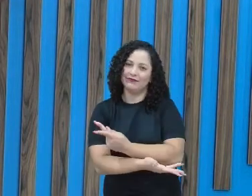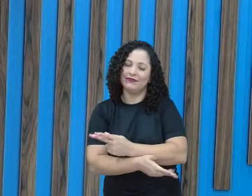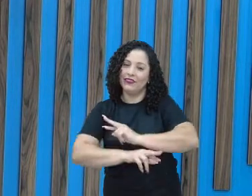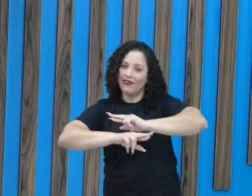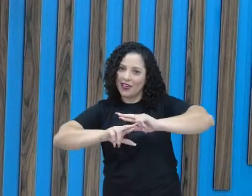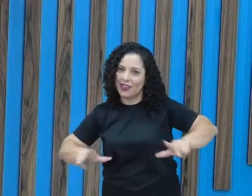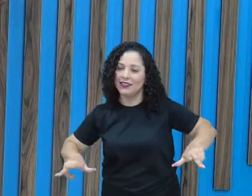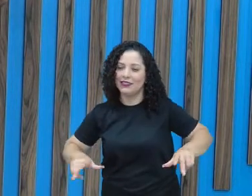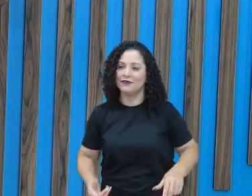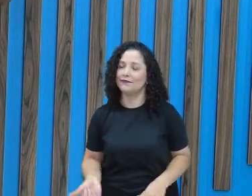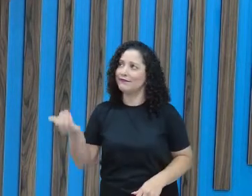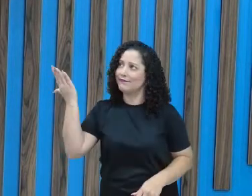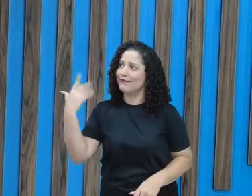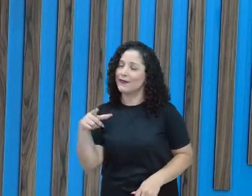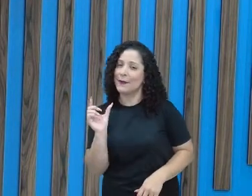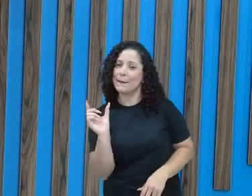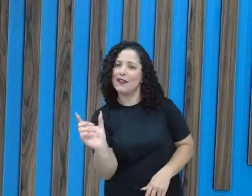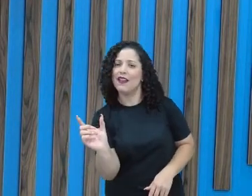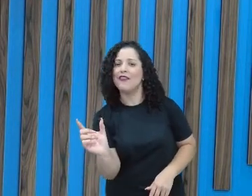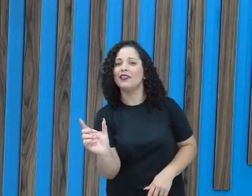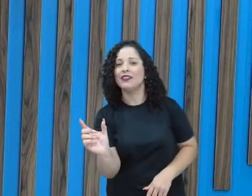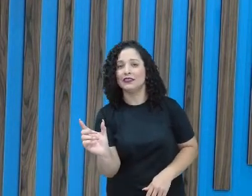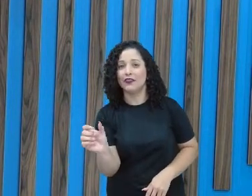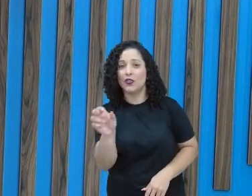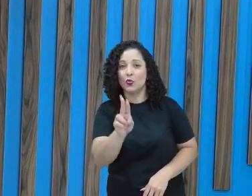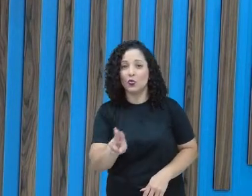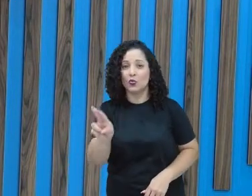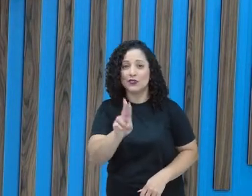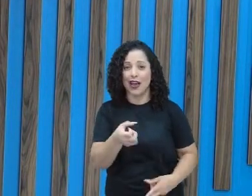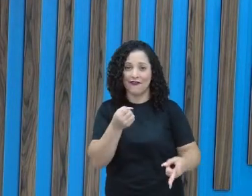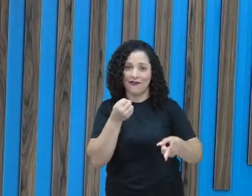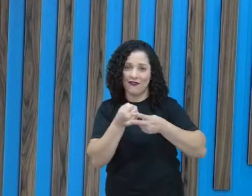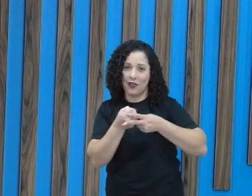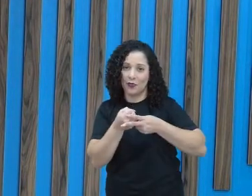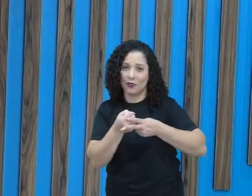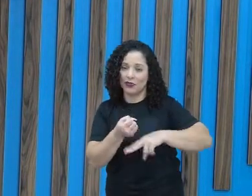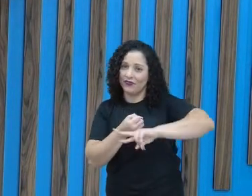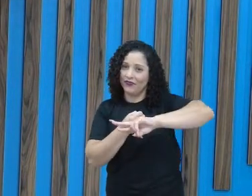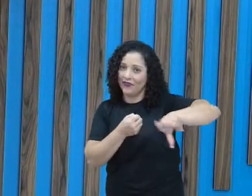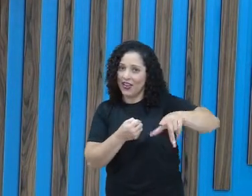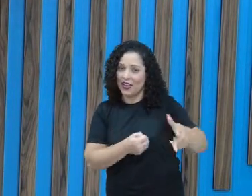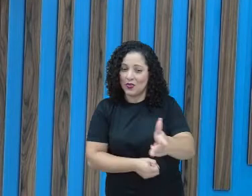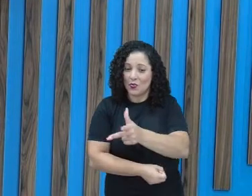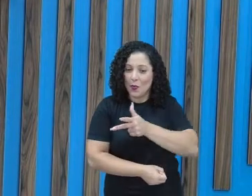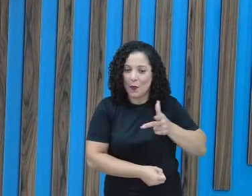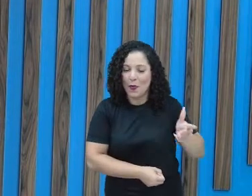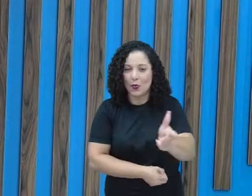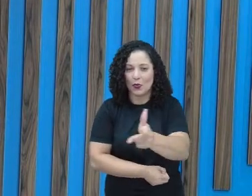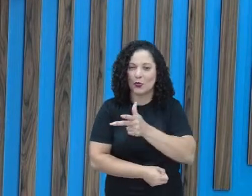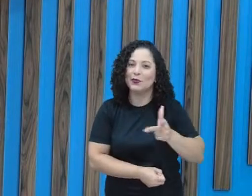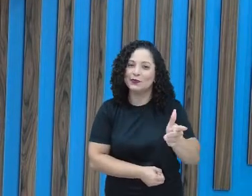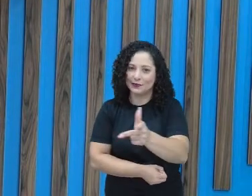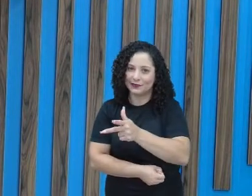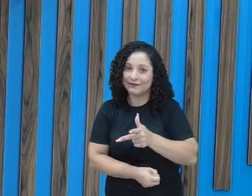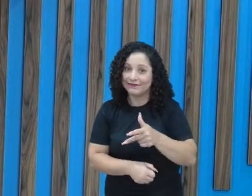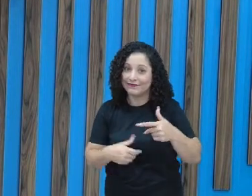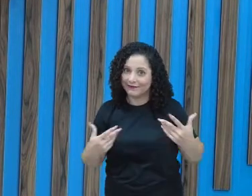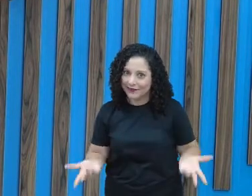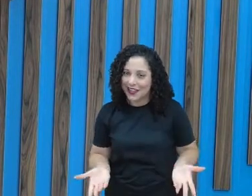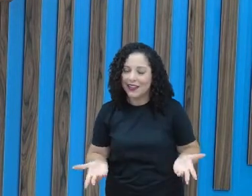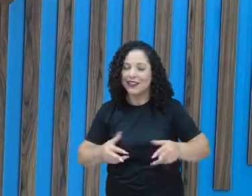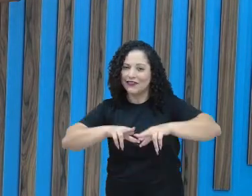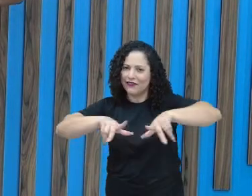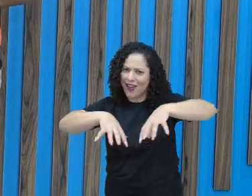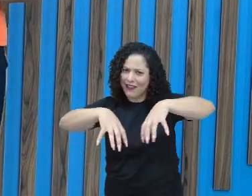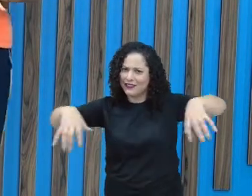ele vai usar consigo como um verbo e não como o pronome. Tá O usando como pronome verbo oblíquo. conseguir, né?